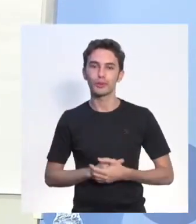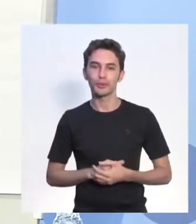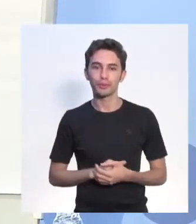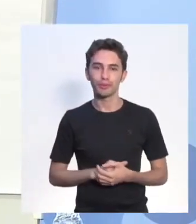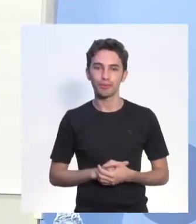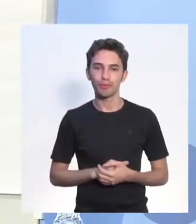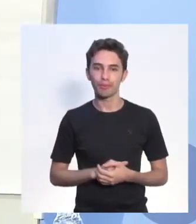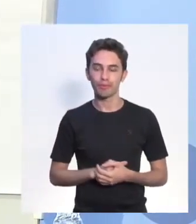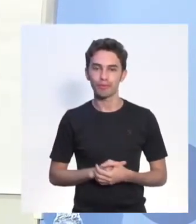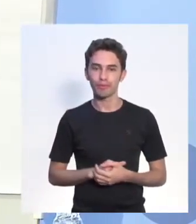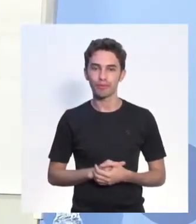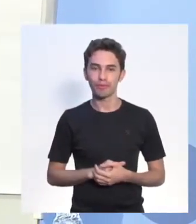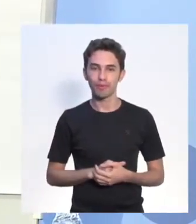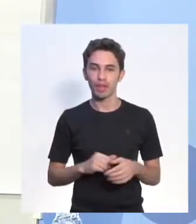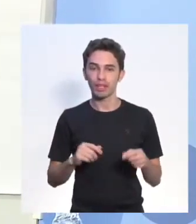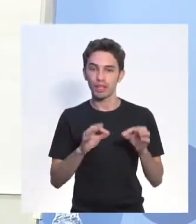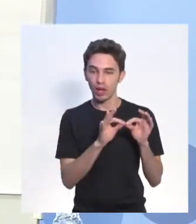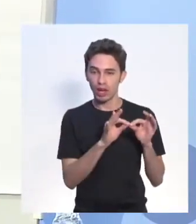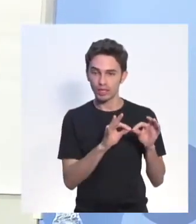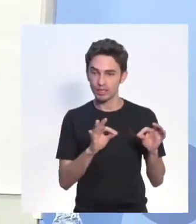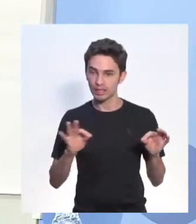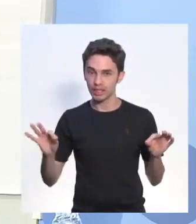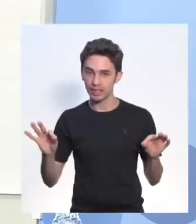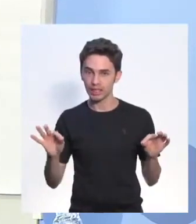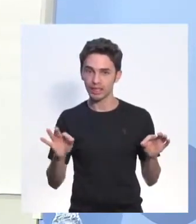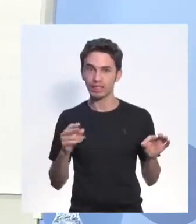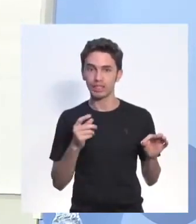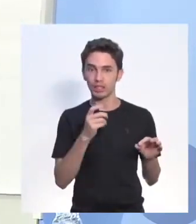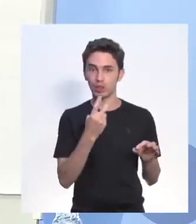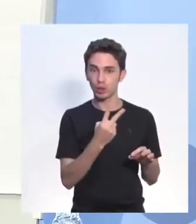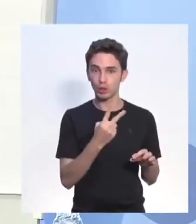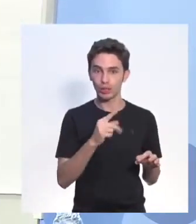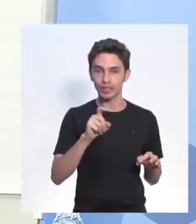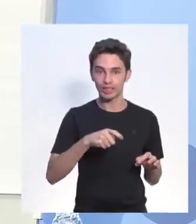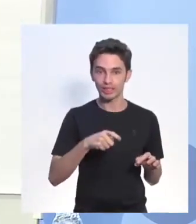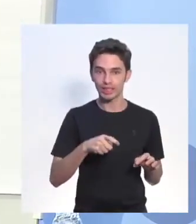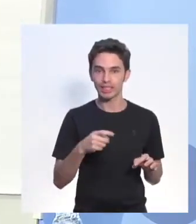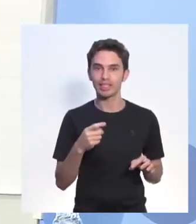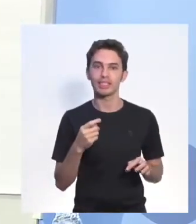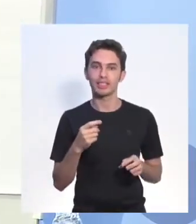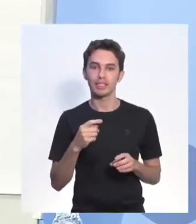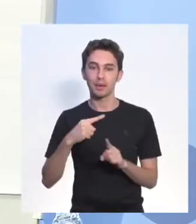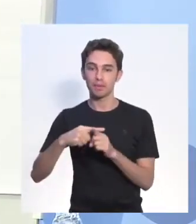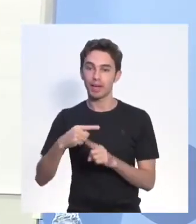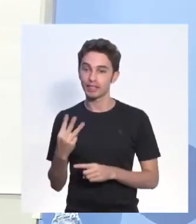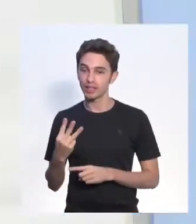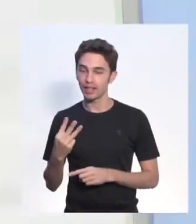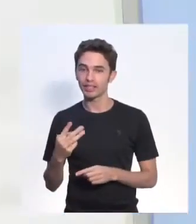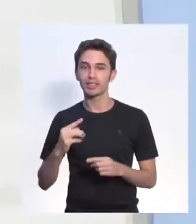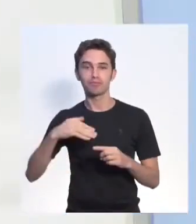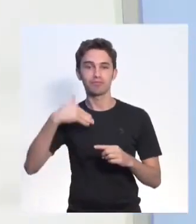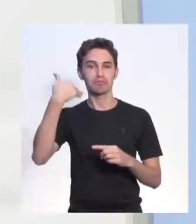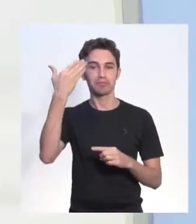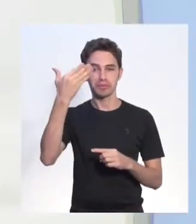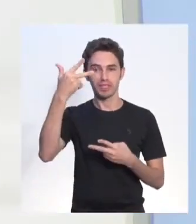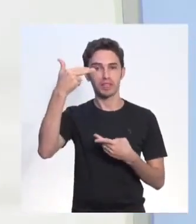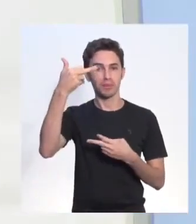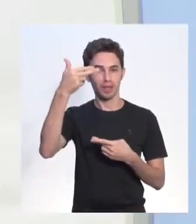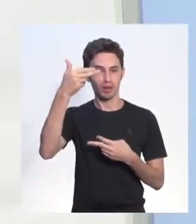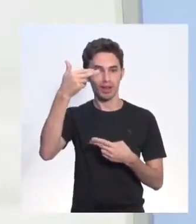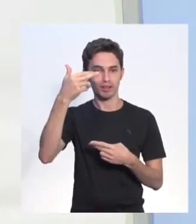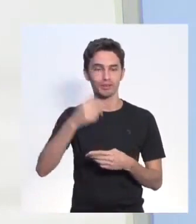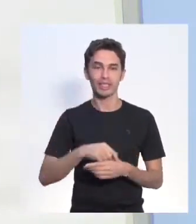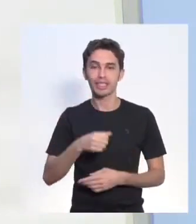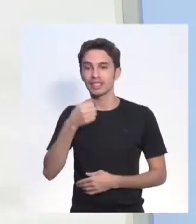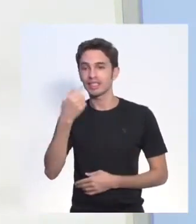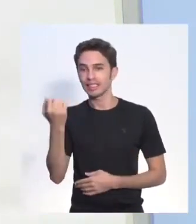que se este lado de baixo vale 2x mais 3, este lado de cima também vai valer 2x mais 3.